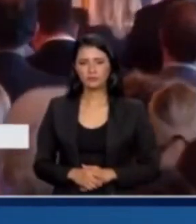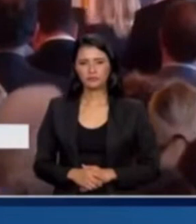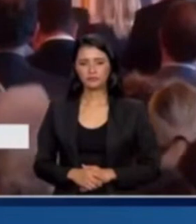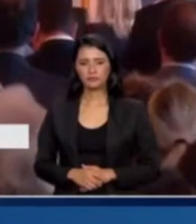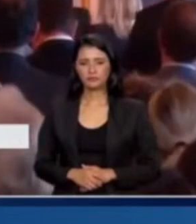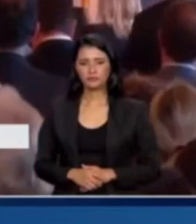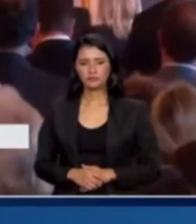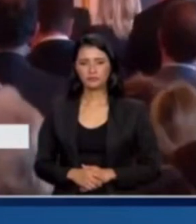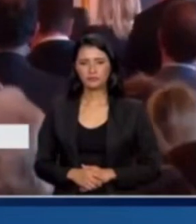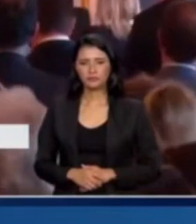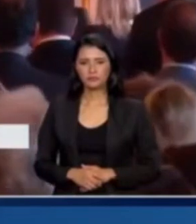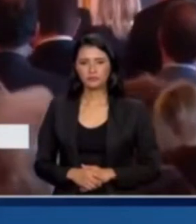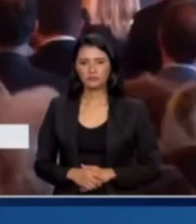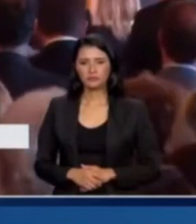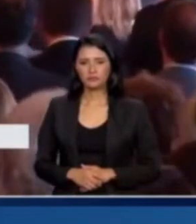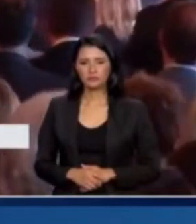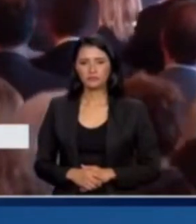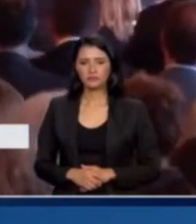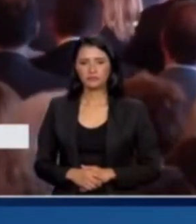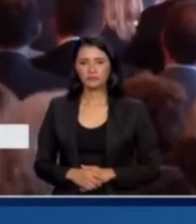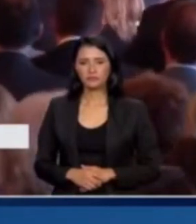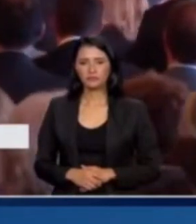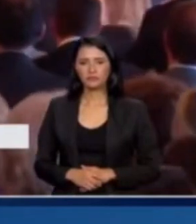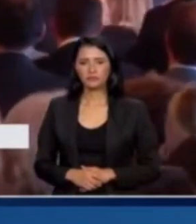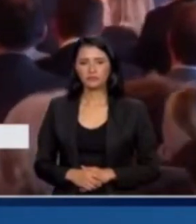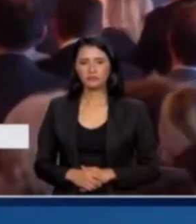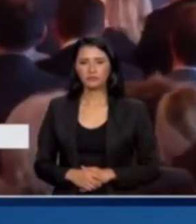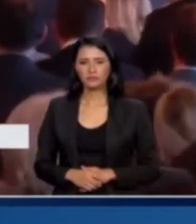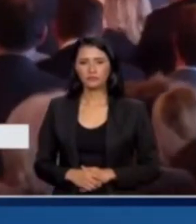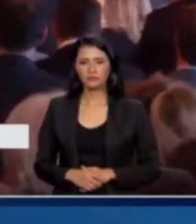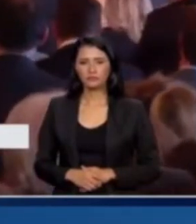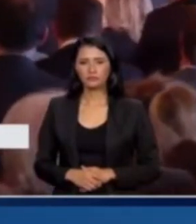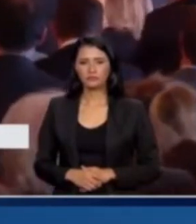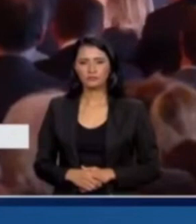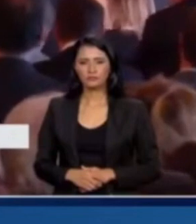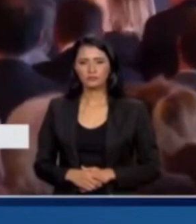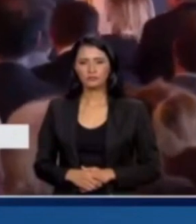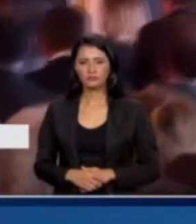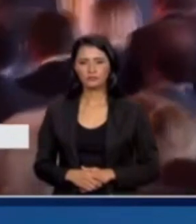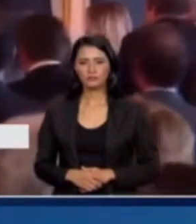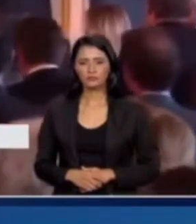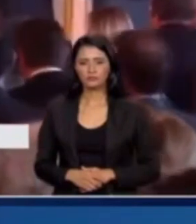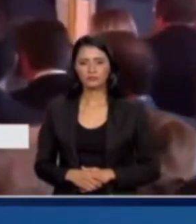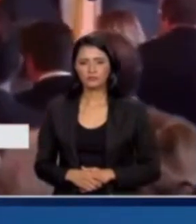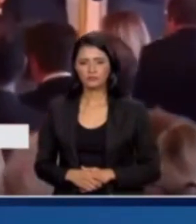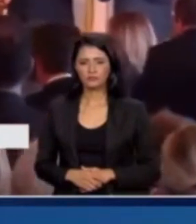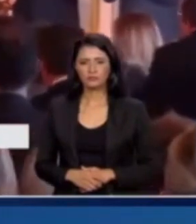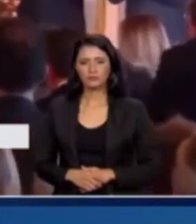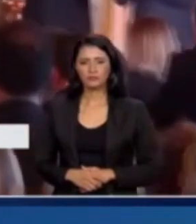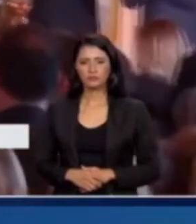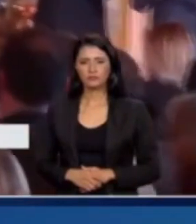Espanha também fará uma coisa importantíssima. Aliás, ele está articulando, né, com Portugal e Espanha